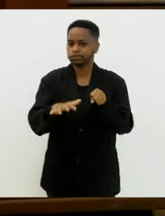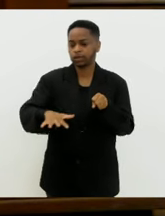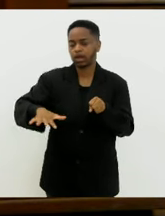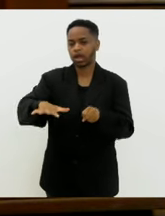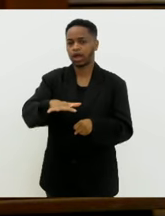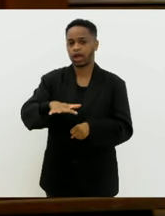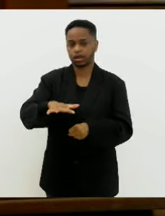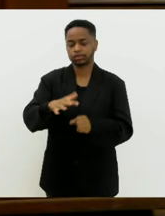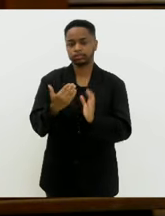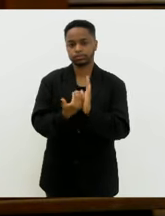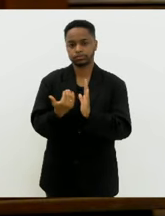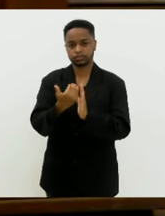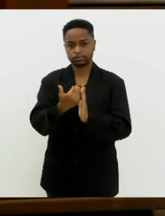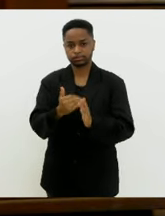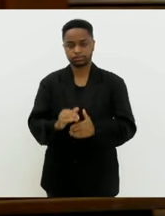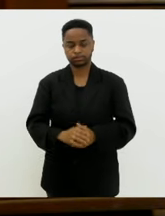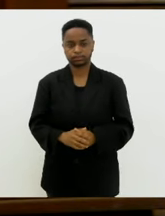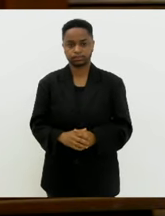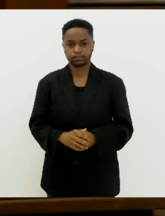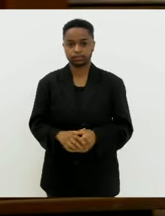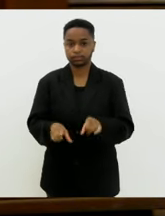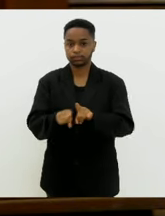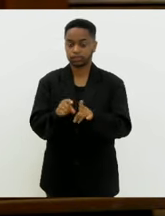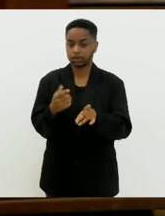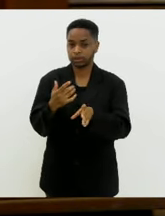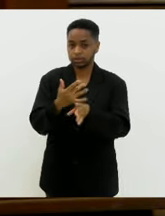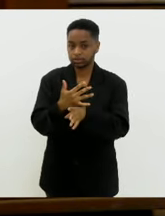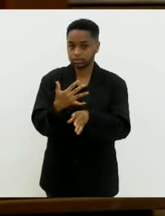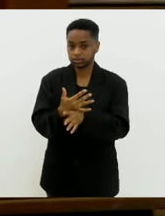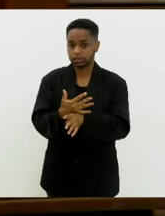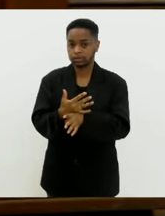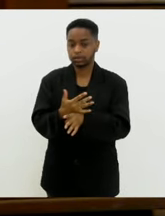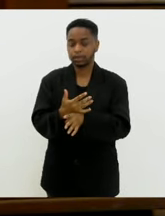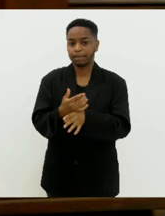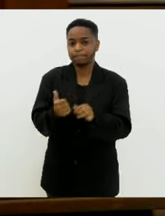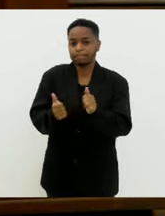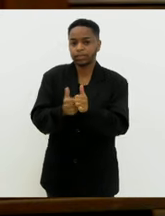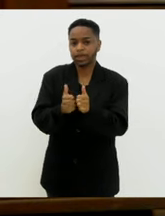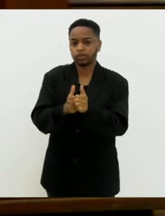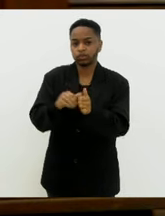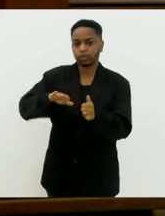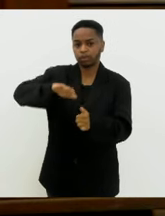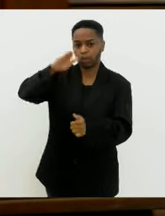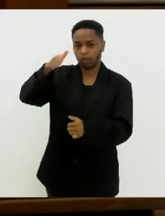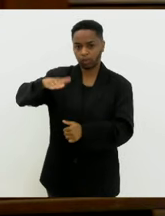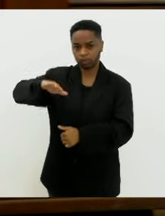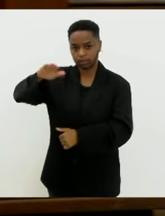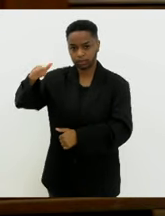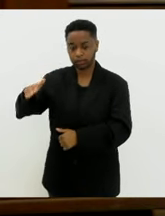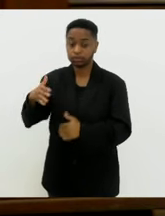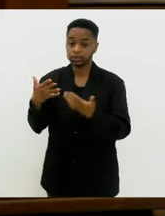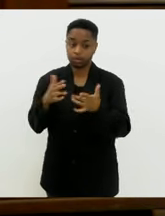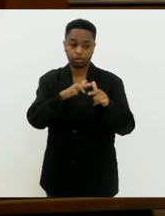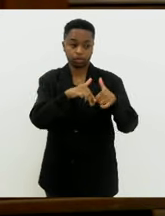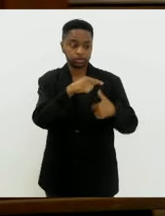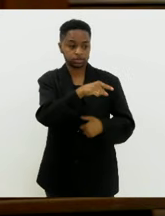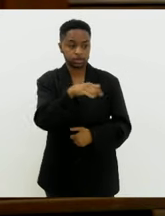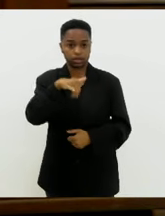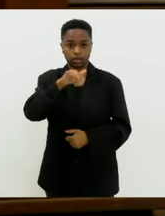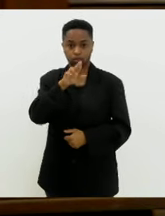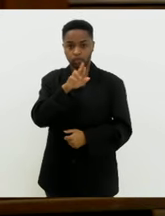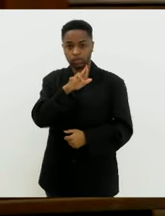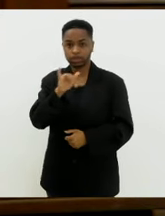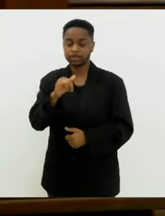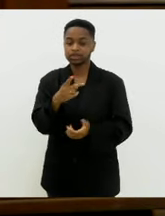muito grande. É um município também de pé de serra, né? Por isso que o Yuri não deixa de